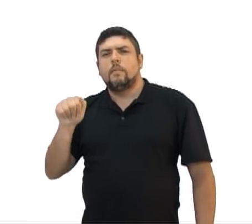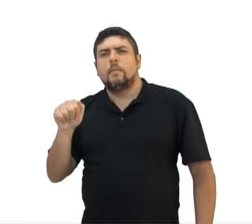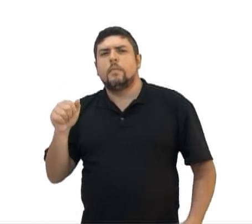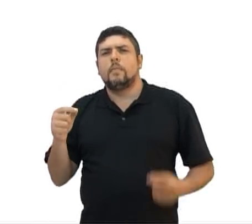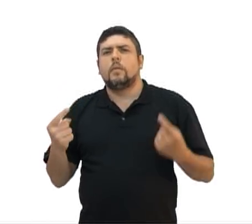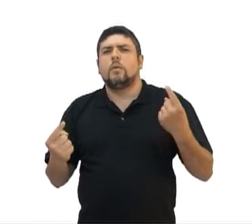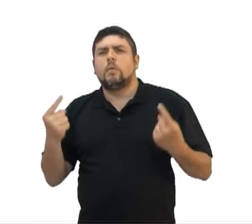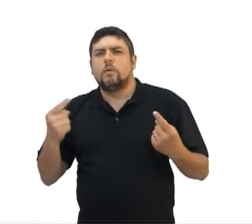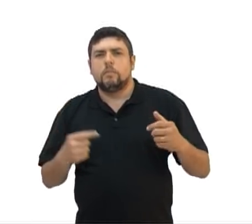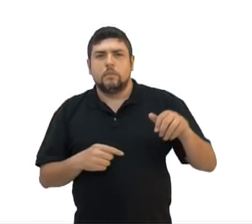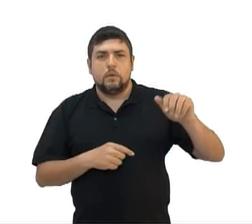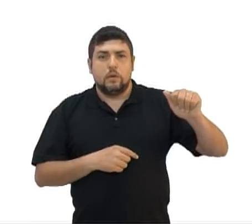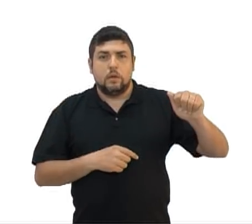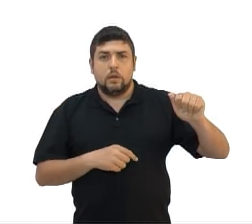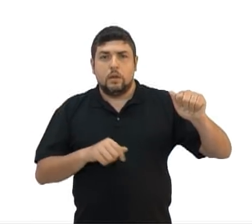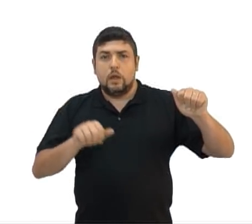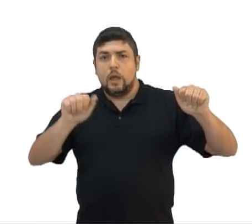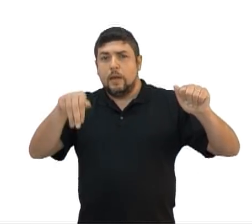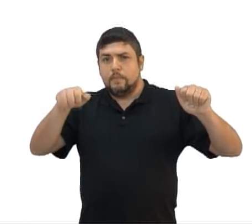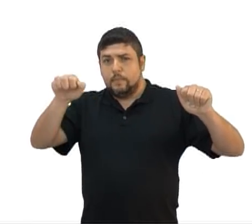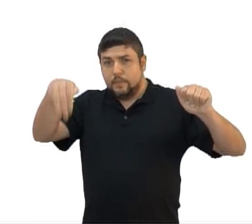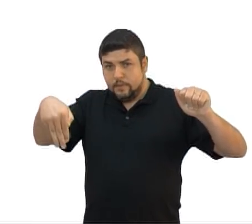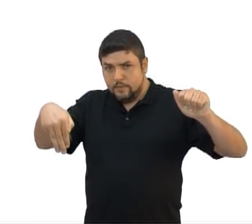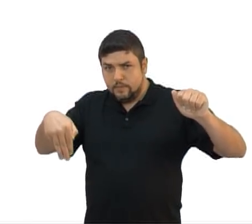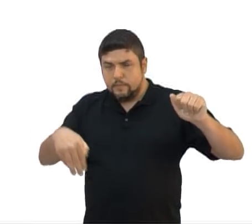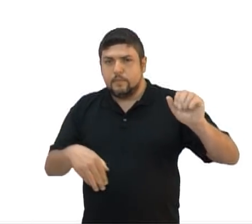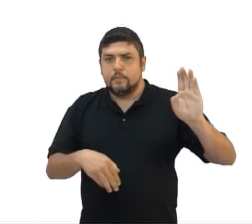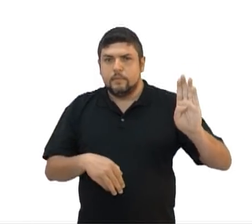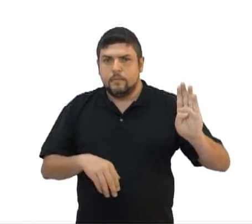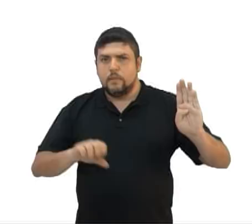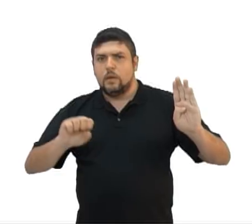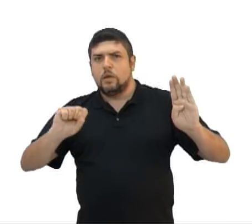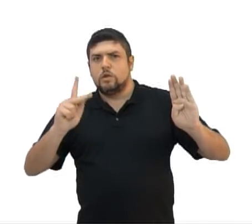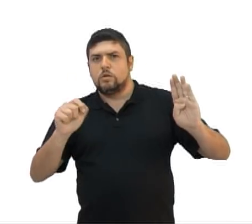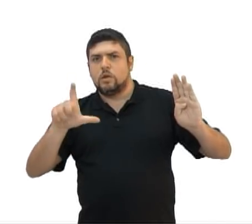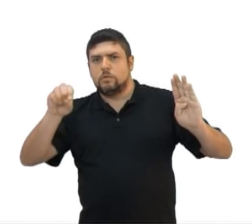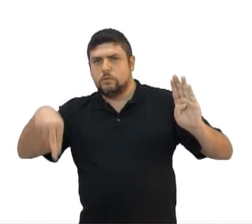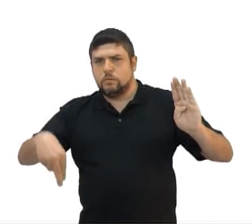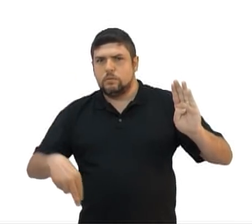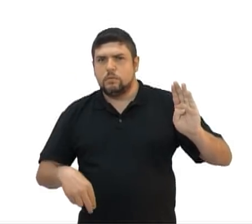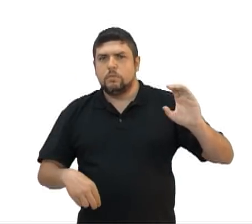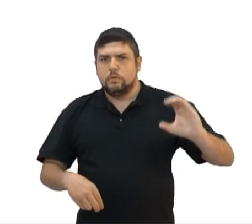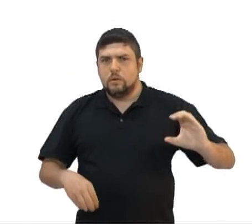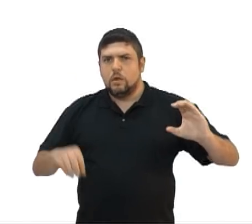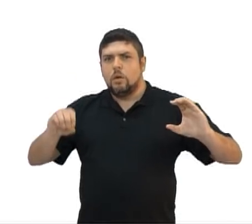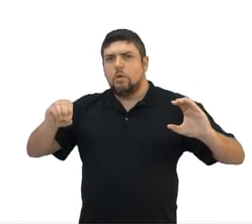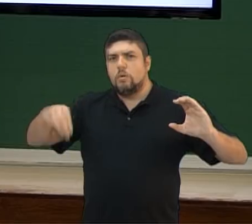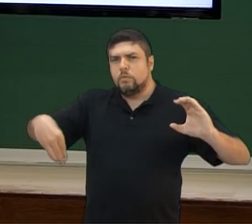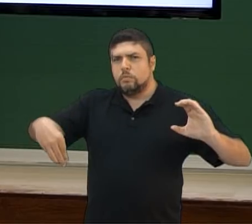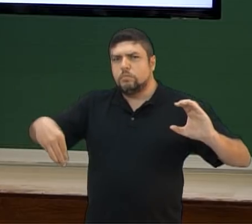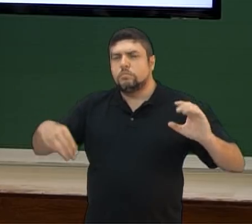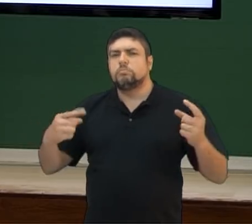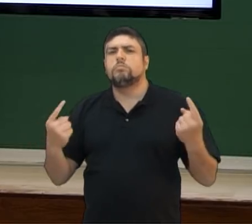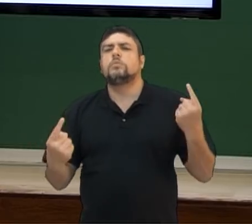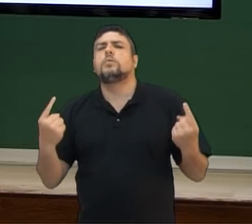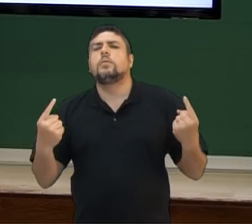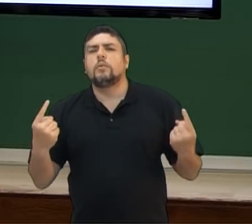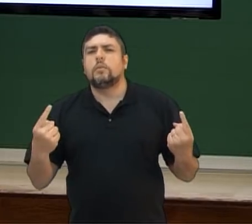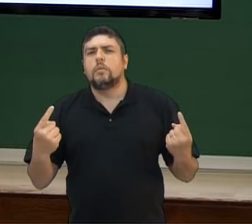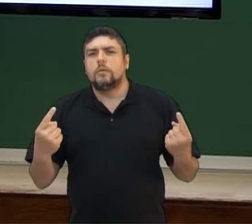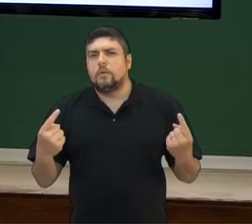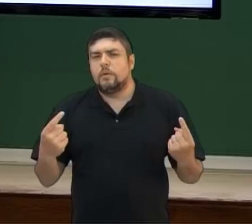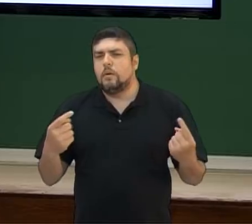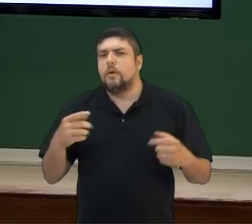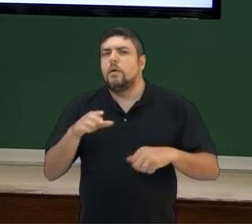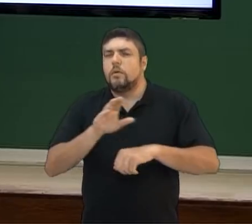meditações. Letra A, Amém. Letra B, Shalom. Letra C, Om. Nós vamos dar um tempo para